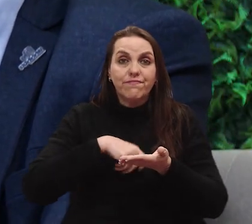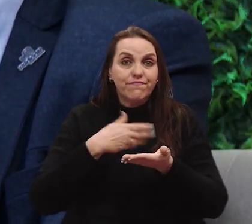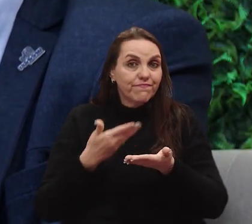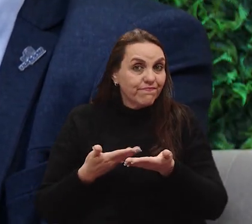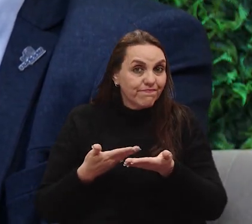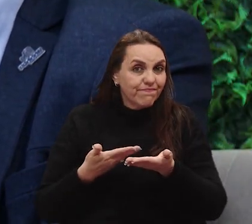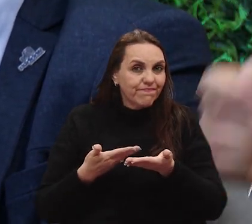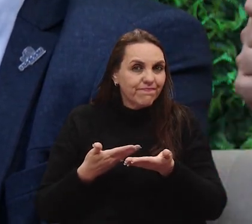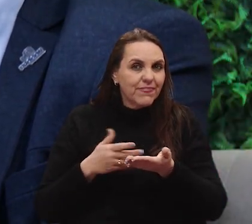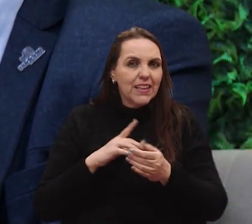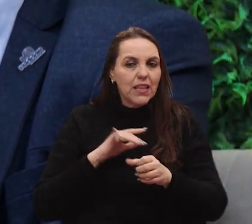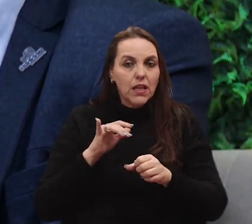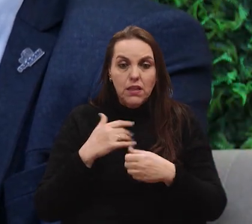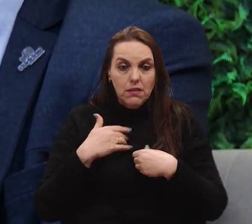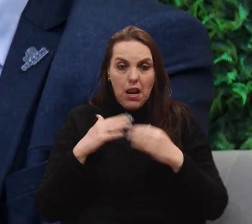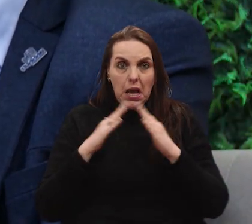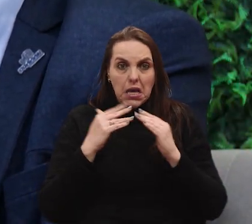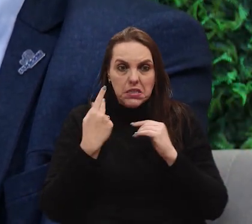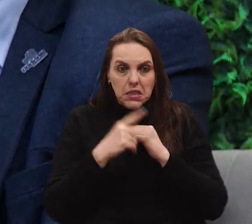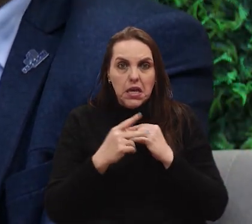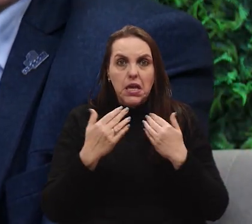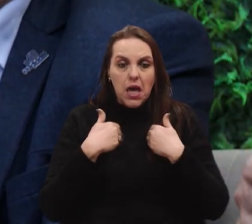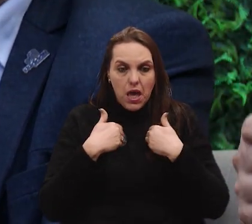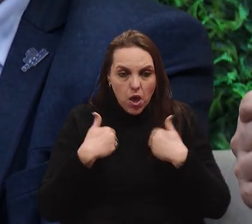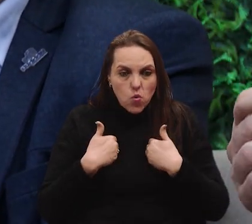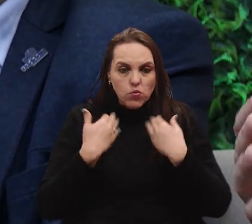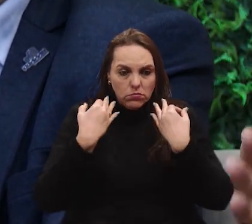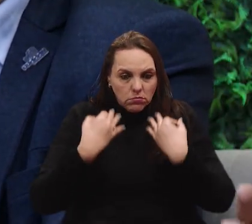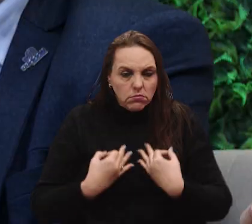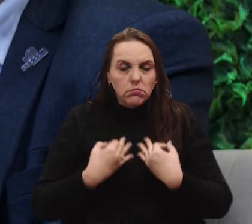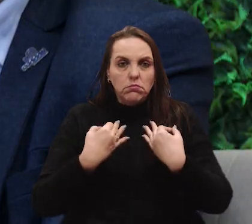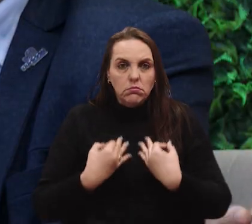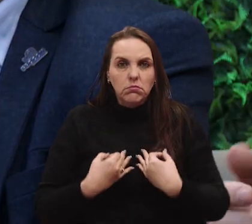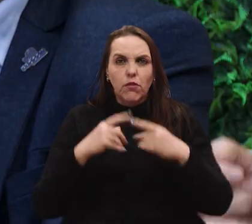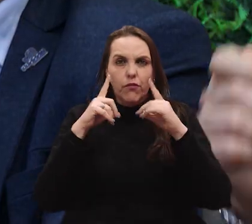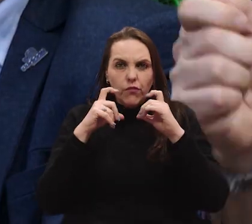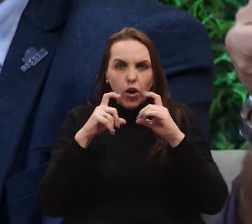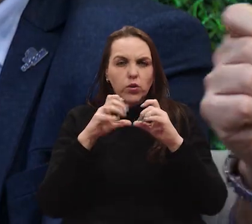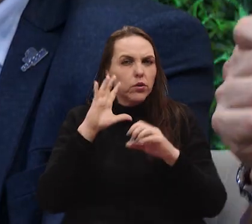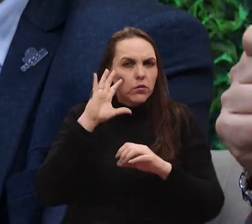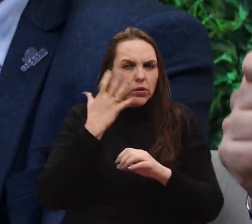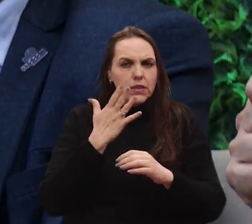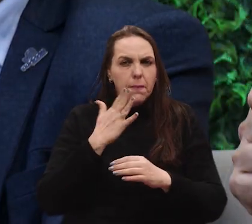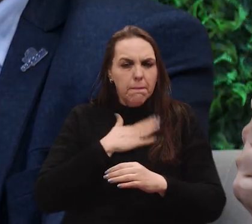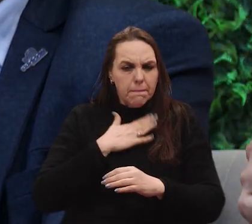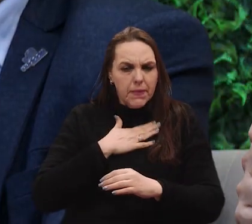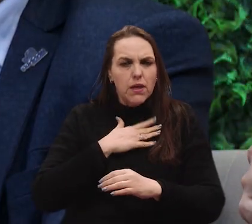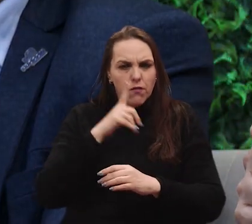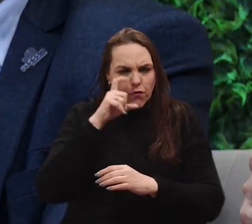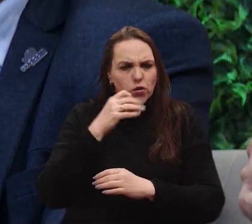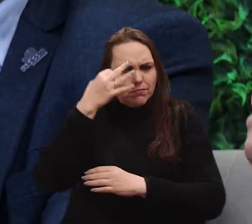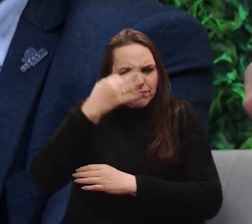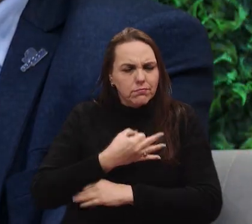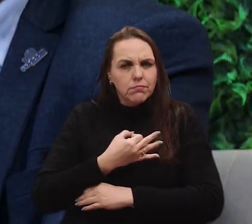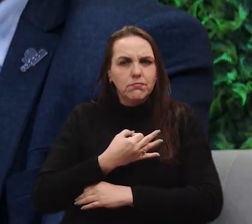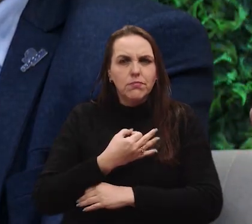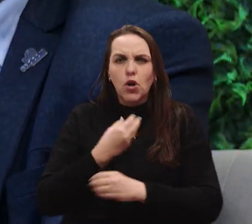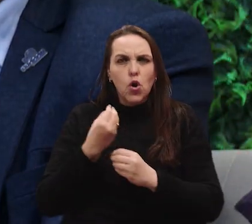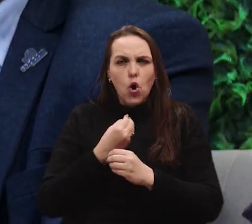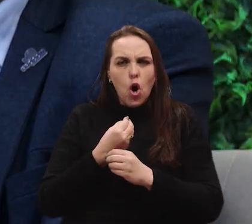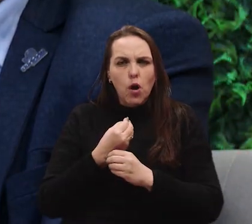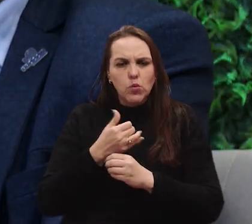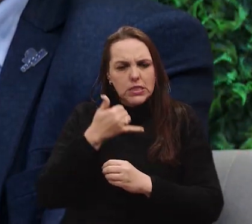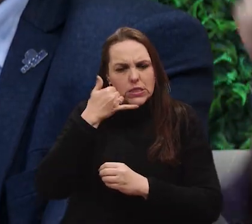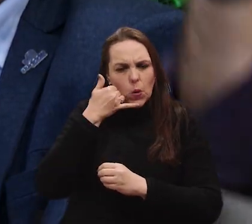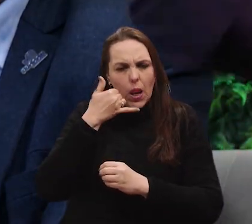E às vezes, que nem tá na casa dele, fui eu. Tem uma assim, que a foto ocorre, é a minha foto e tu vê com o aparelho